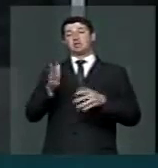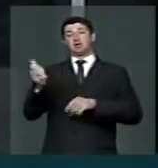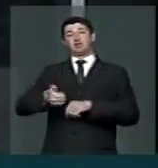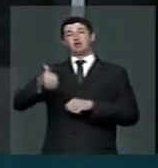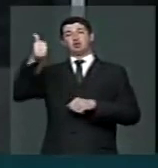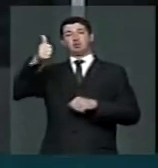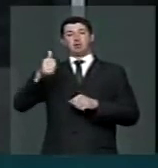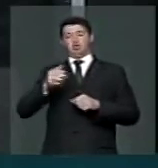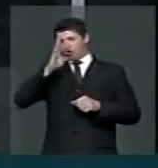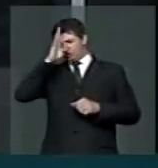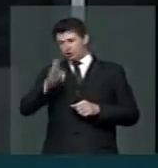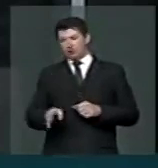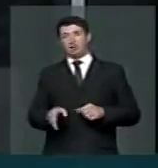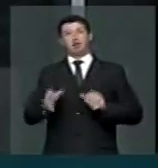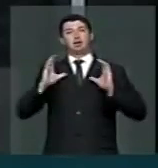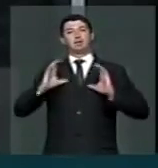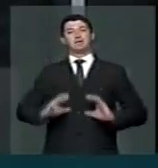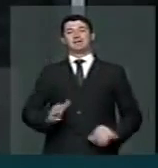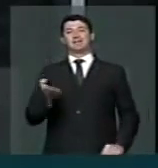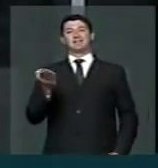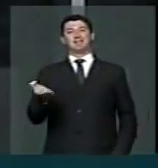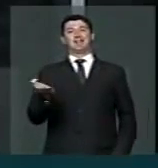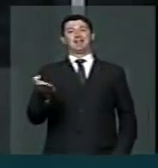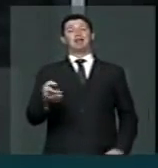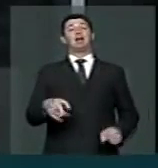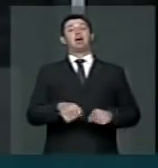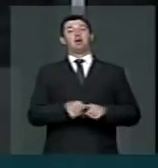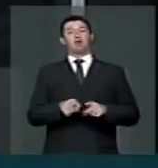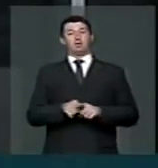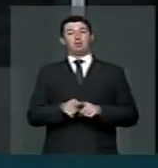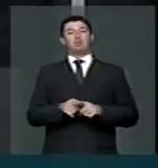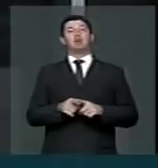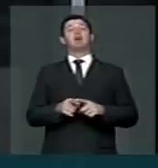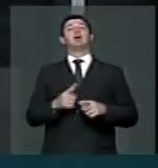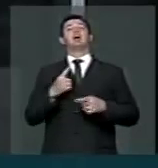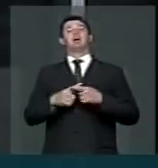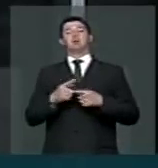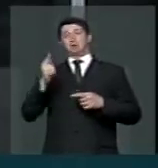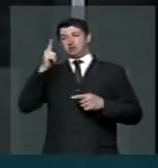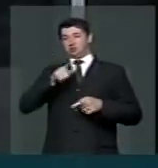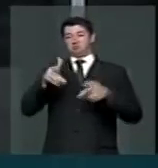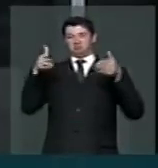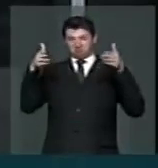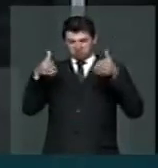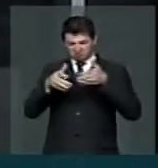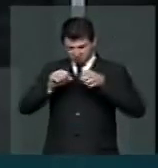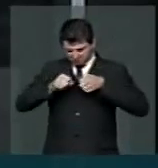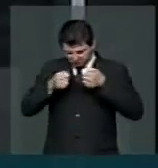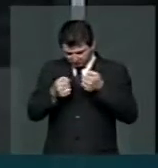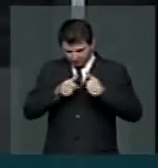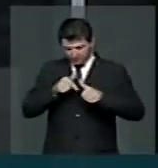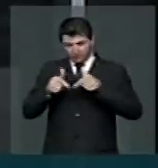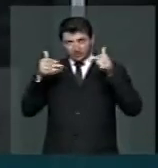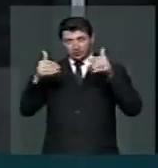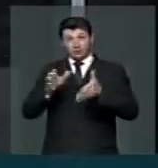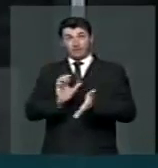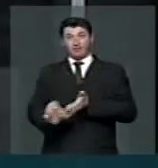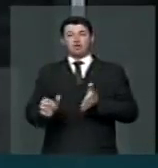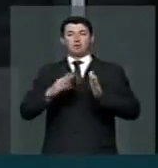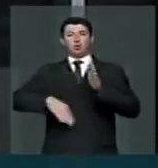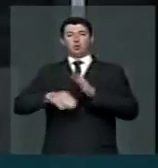prestados diretamente ao cidadão e ao se consagrar e concentrar a concentração dos